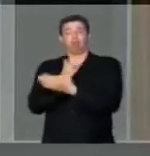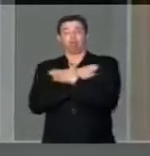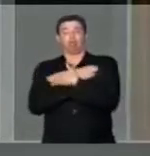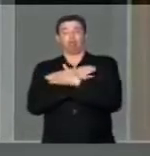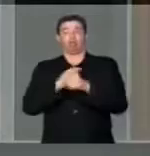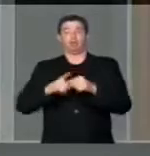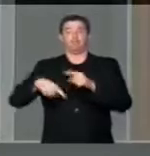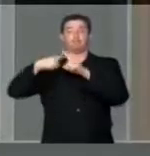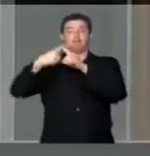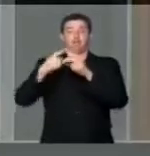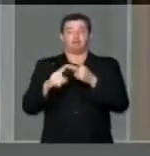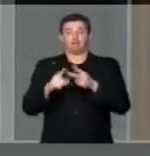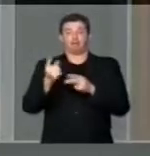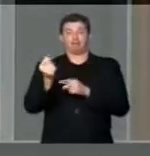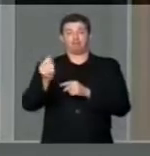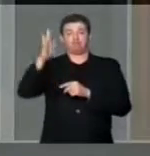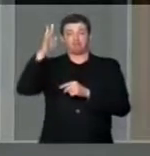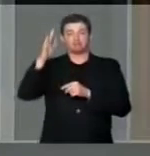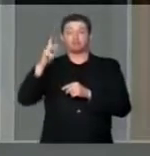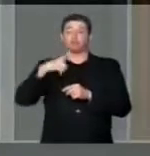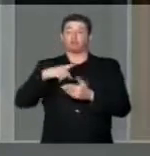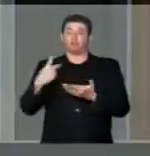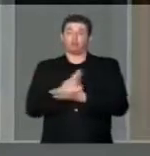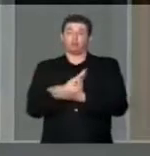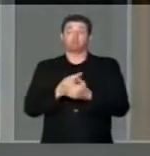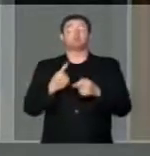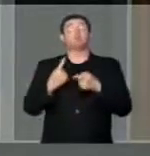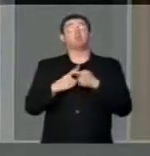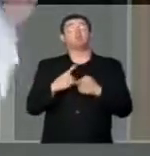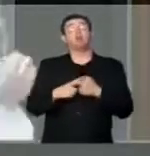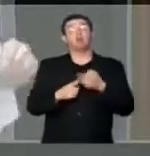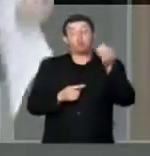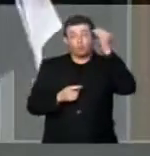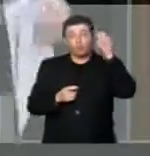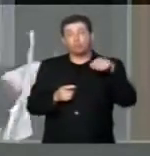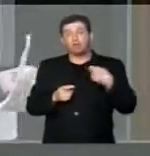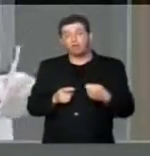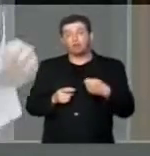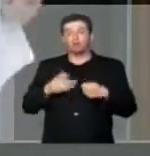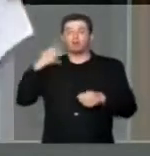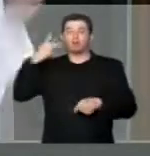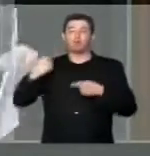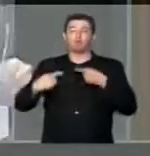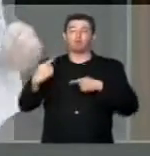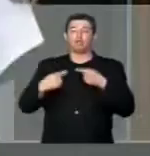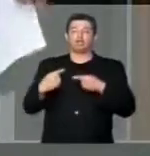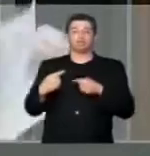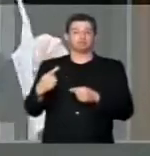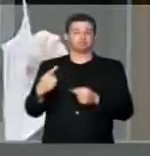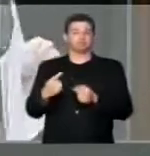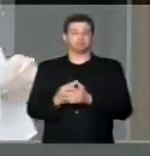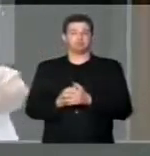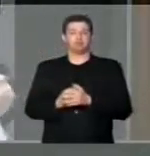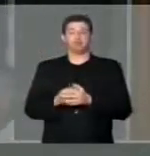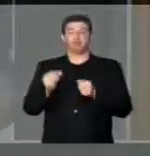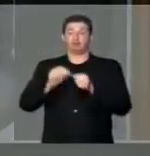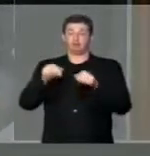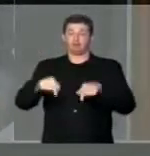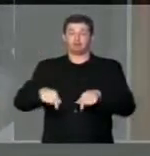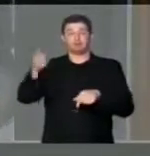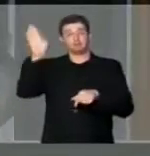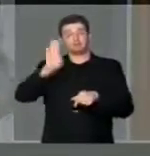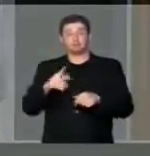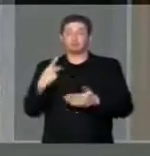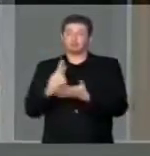inflacionária, mas isso tem uma razão, que é a política econômica que é posta em marcha no